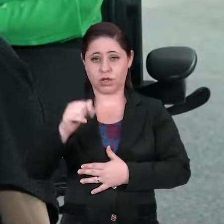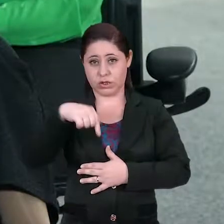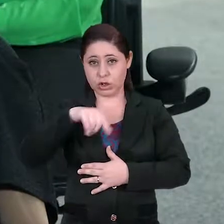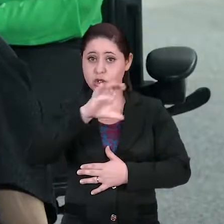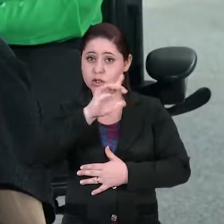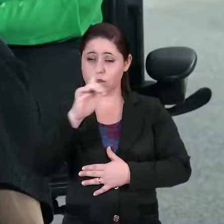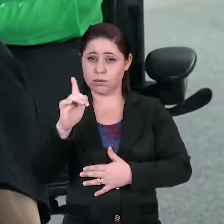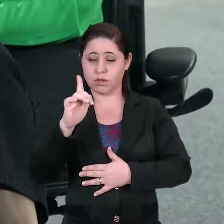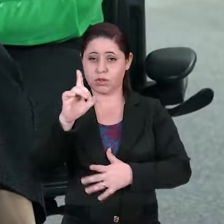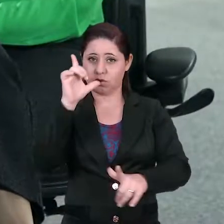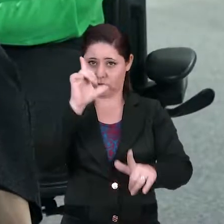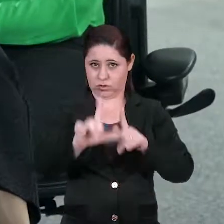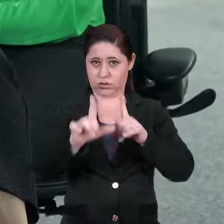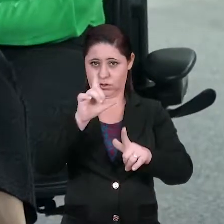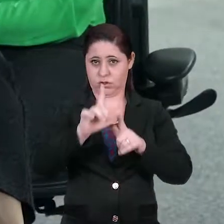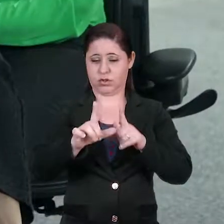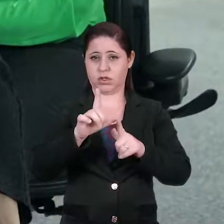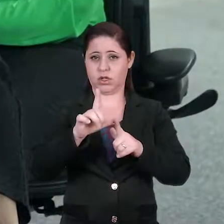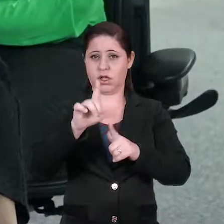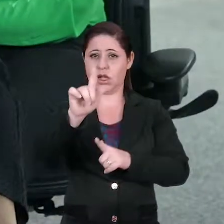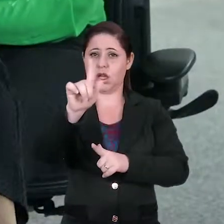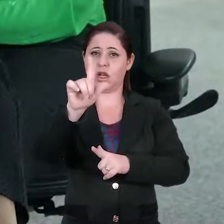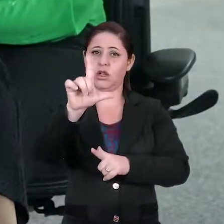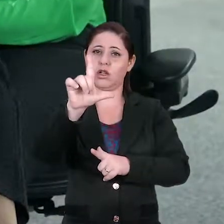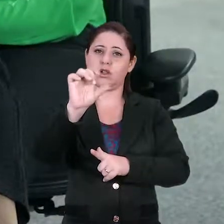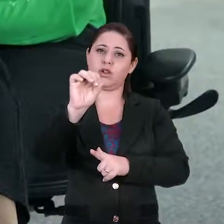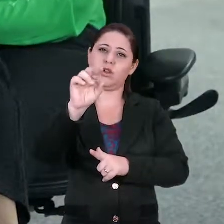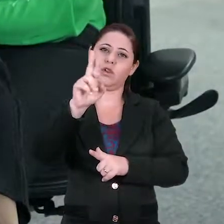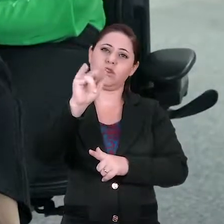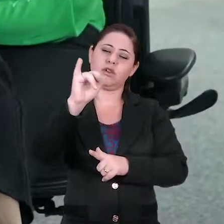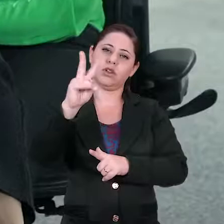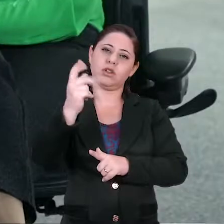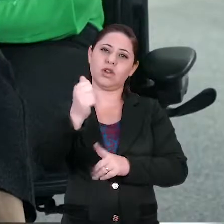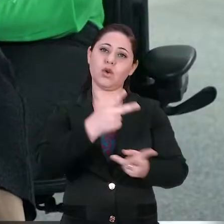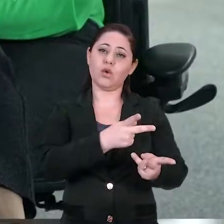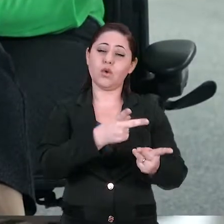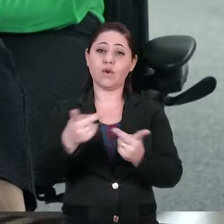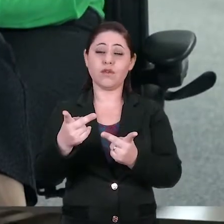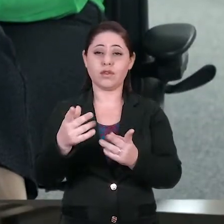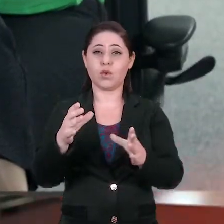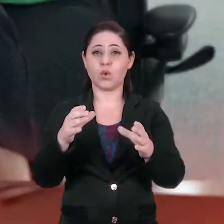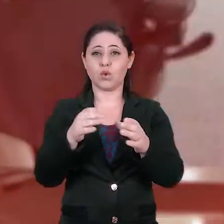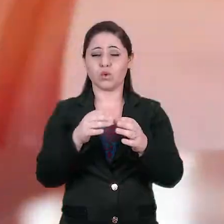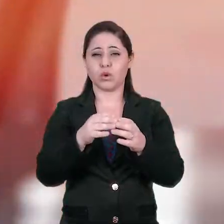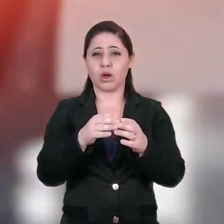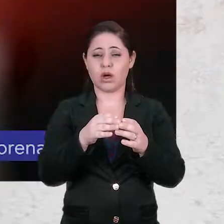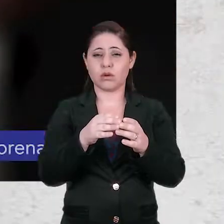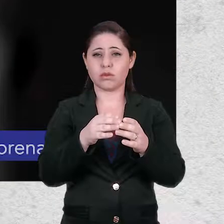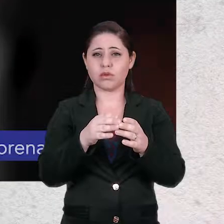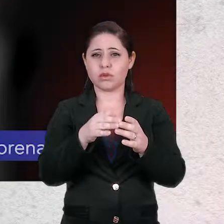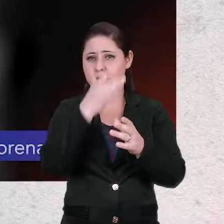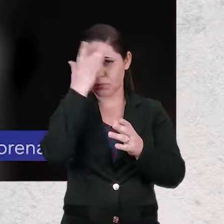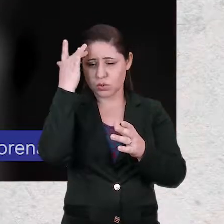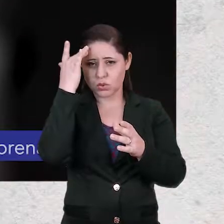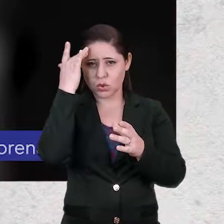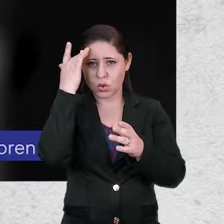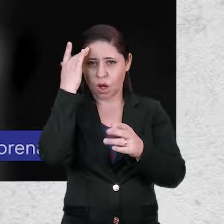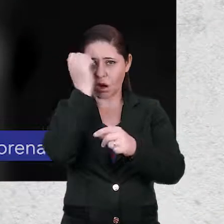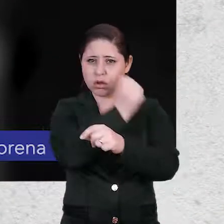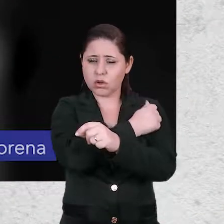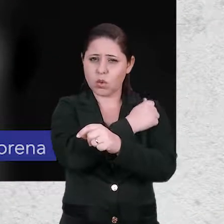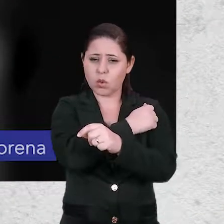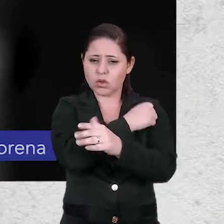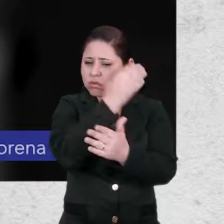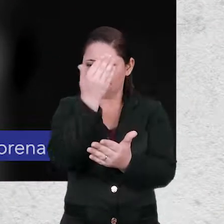faculdade em Campo Grande, a Faculdade de Letras, a Glorinha convidou um grupo de pessoas, de alunas,